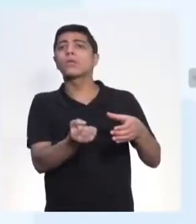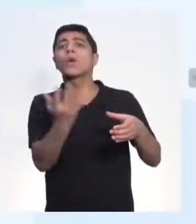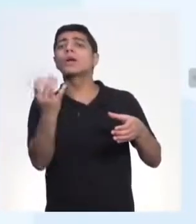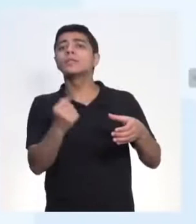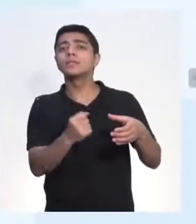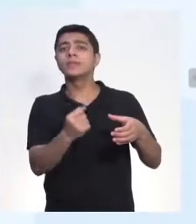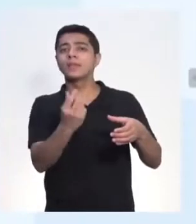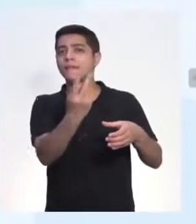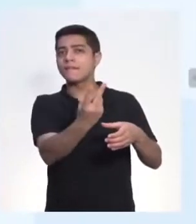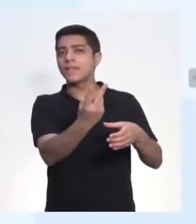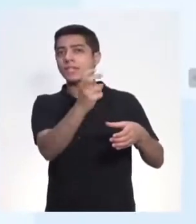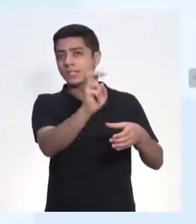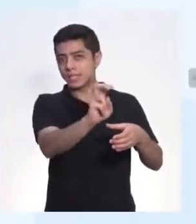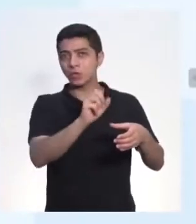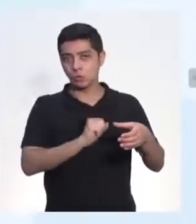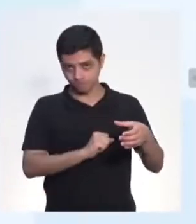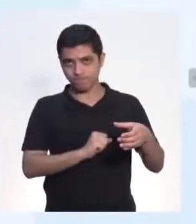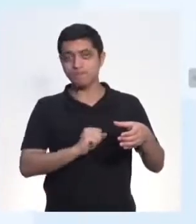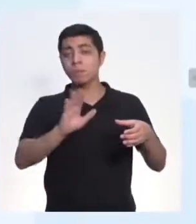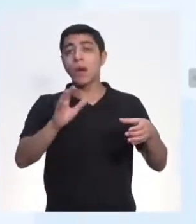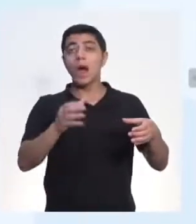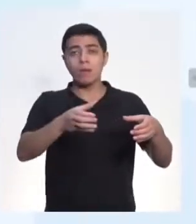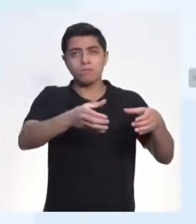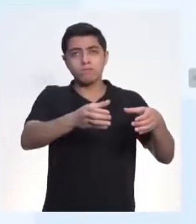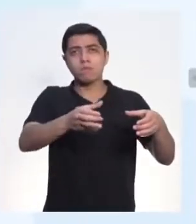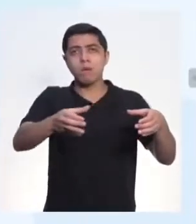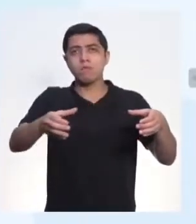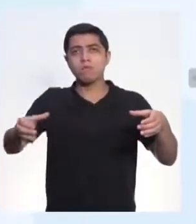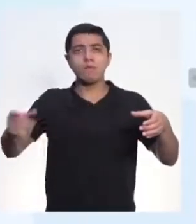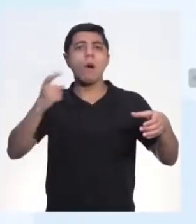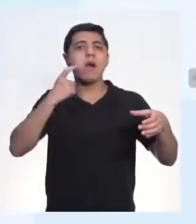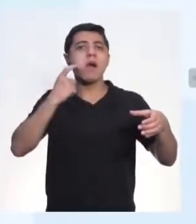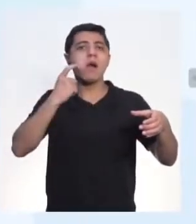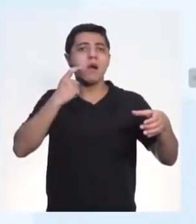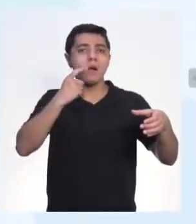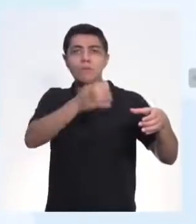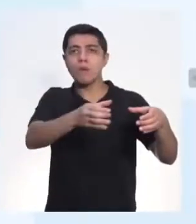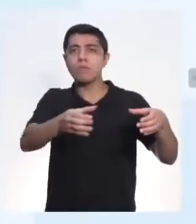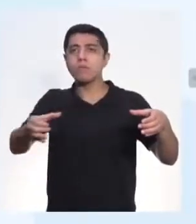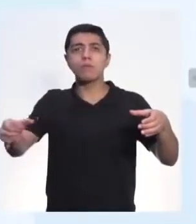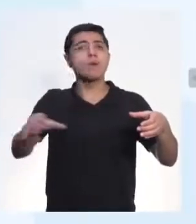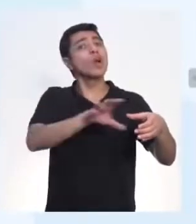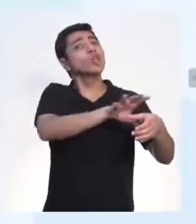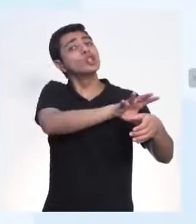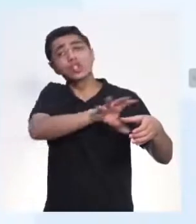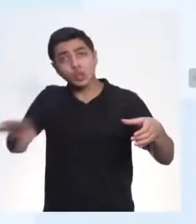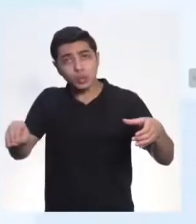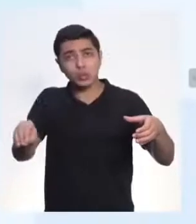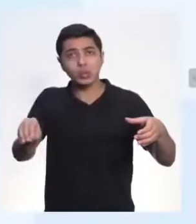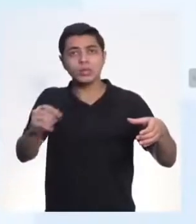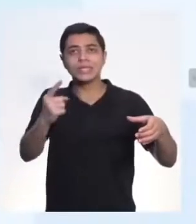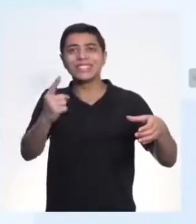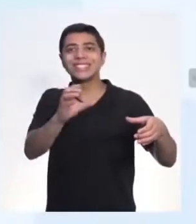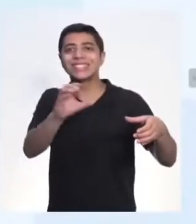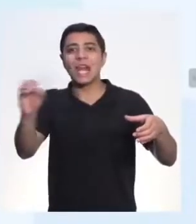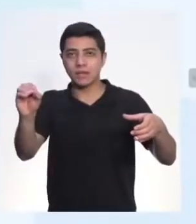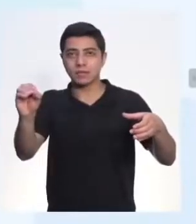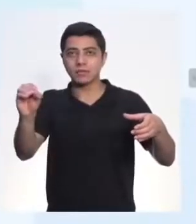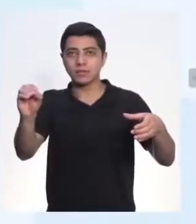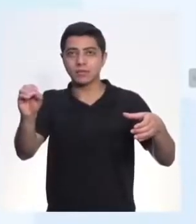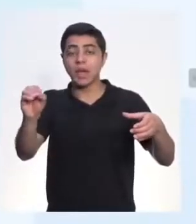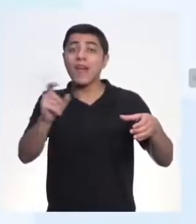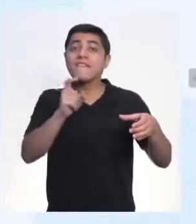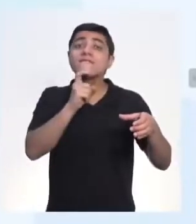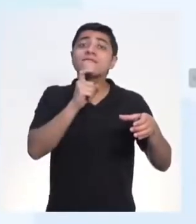100 balas do total. Essa é a minha representação fracionária. Aquilo que eu tenho em relação